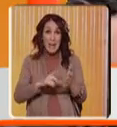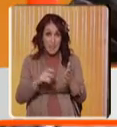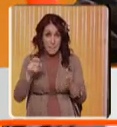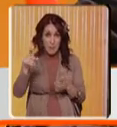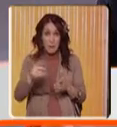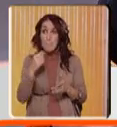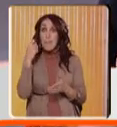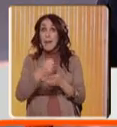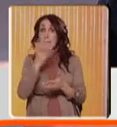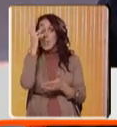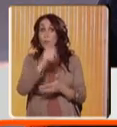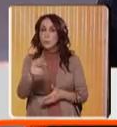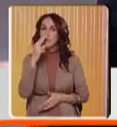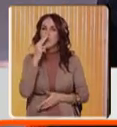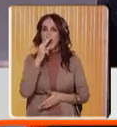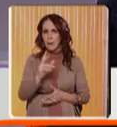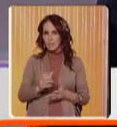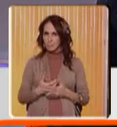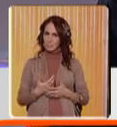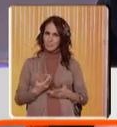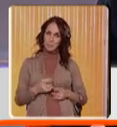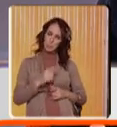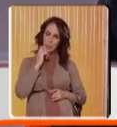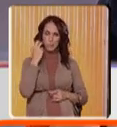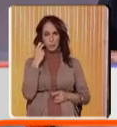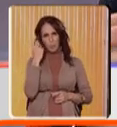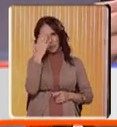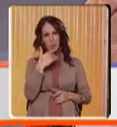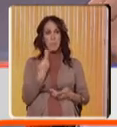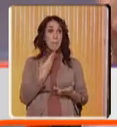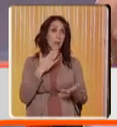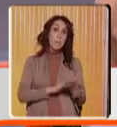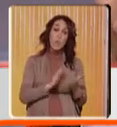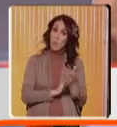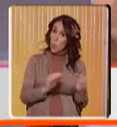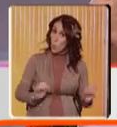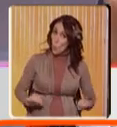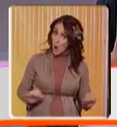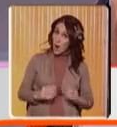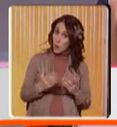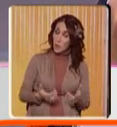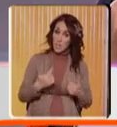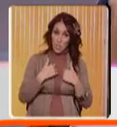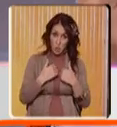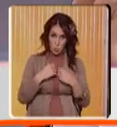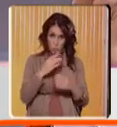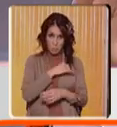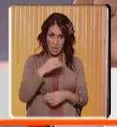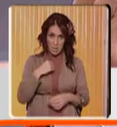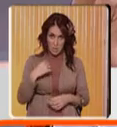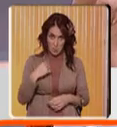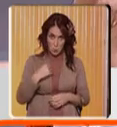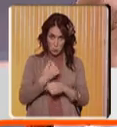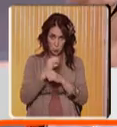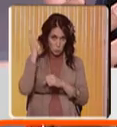muita coisa, independentes, muitos independentes, outros não serão, mas o que é facto é que não está nada provado. E talvez a prova maior seja que eu, como neurocirurgião ou outros,